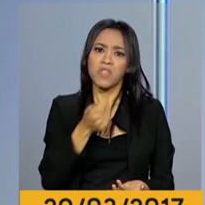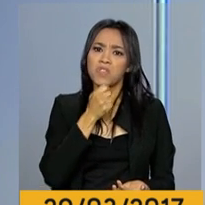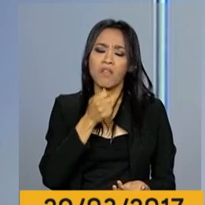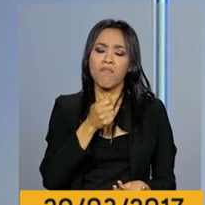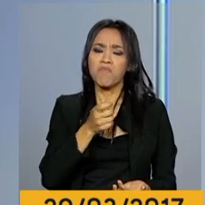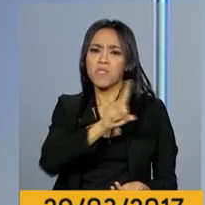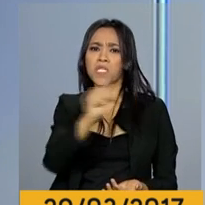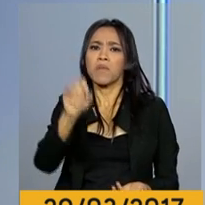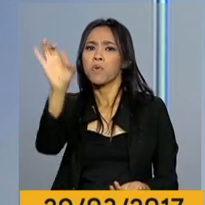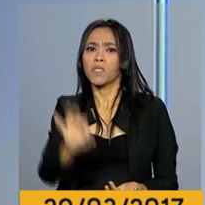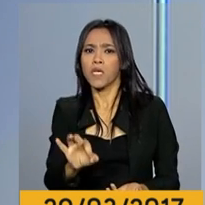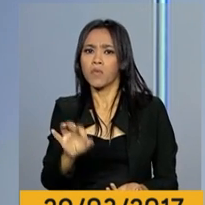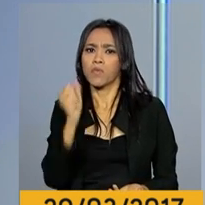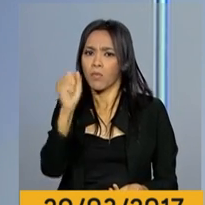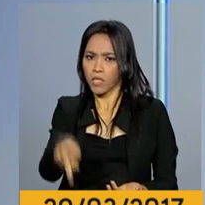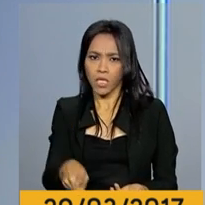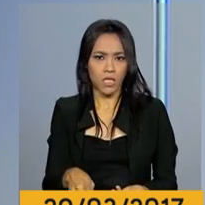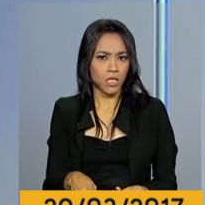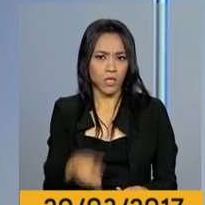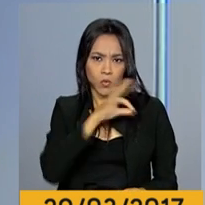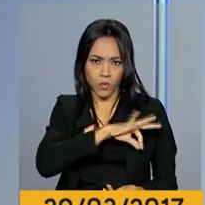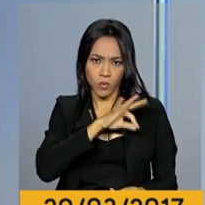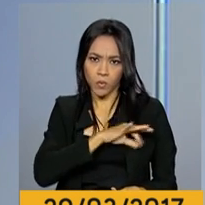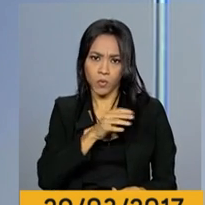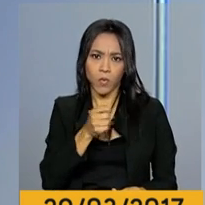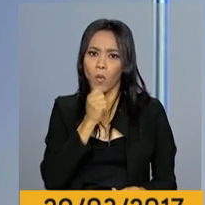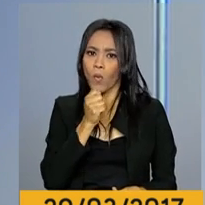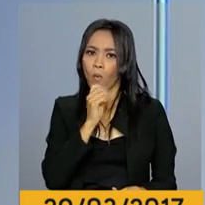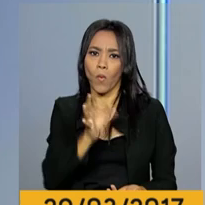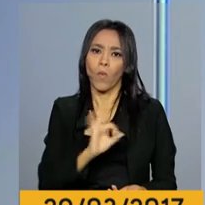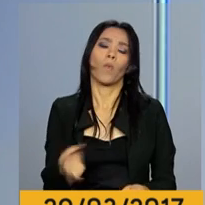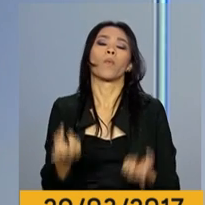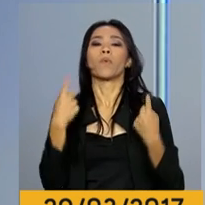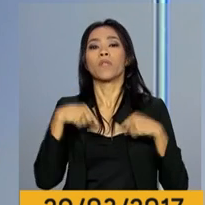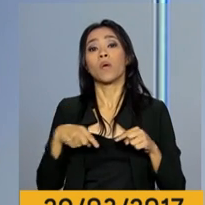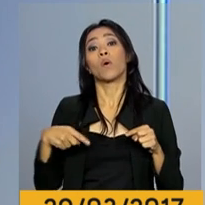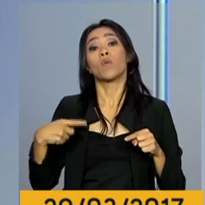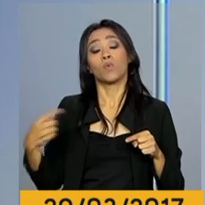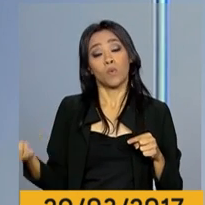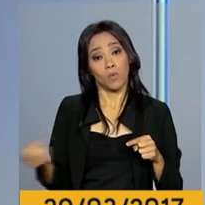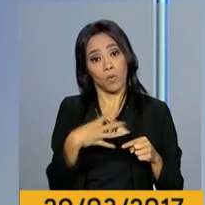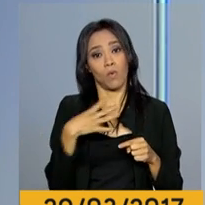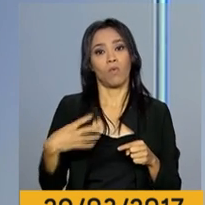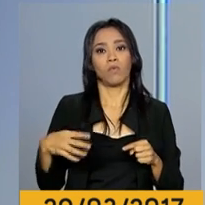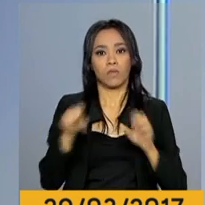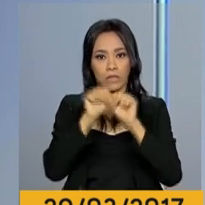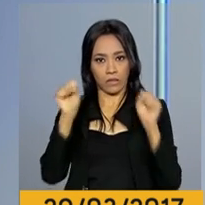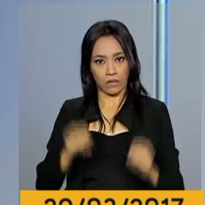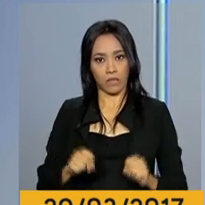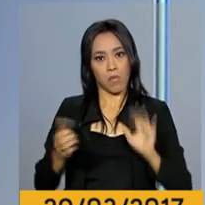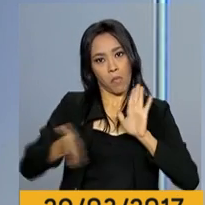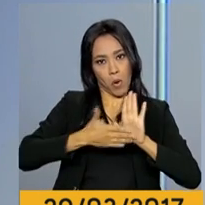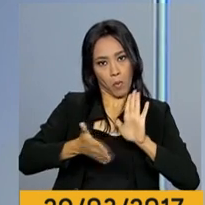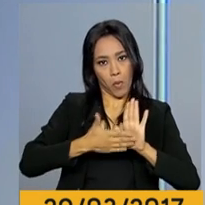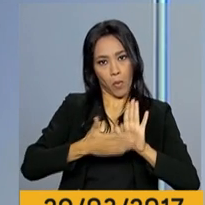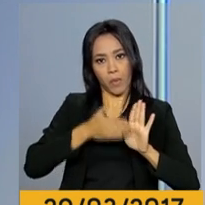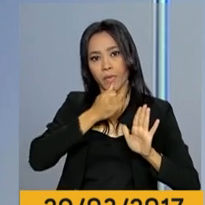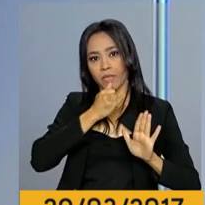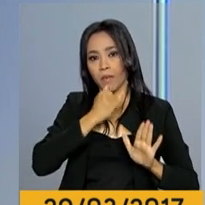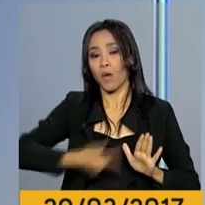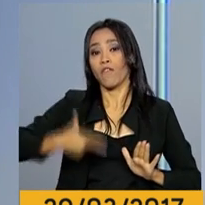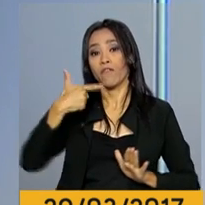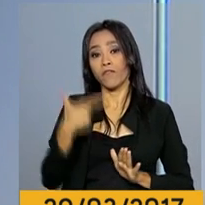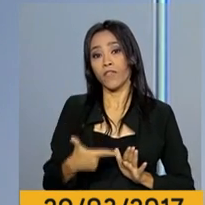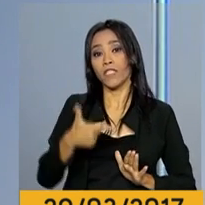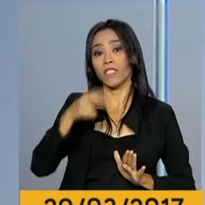dos seus valores foi muito bem no sistema que nós estamos propondo quando você faz 25 anos de